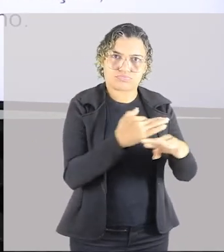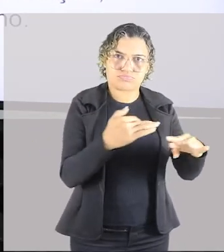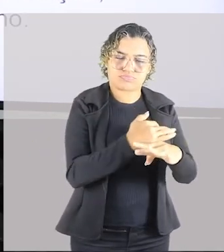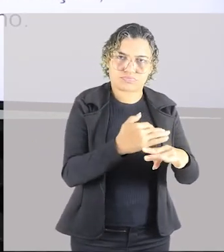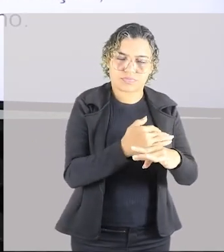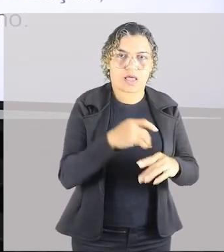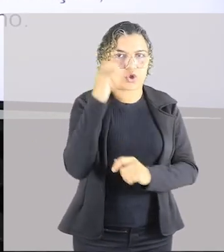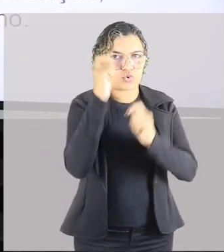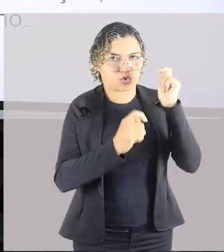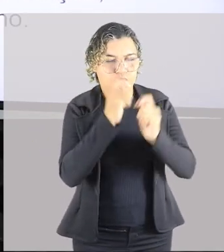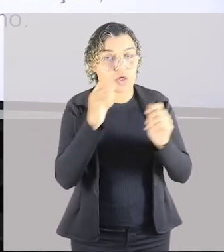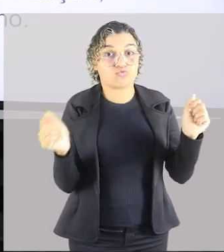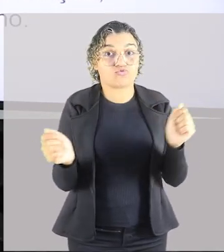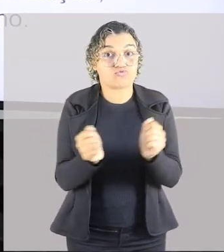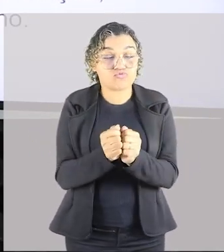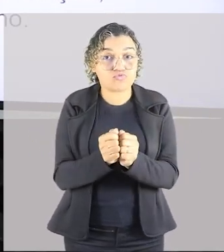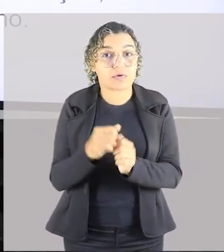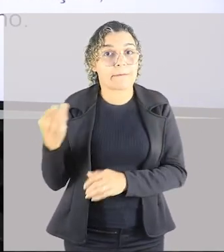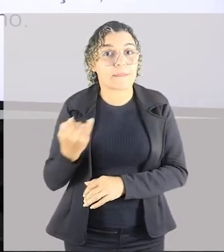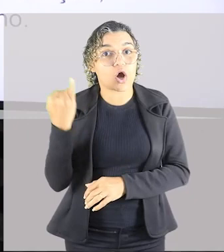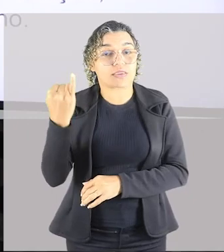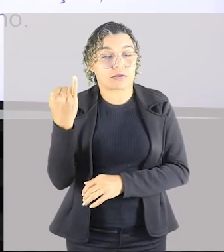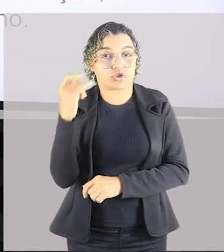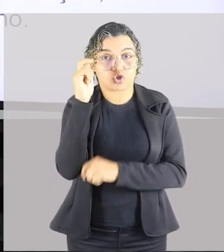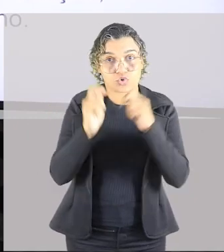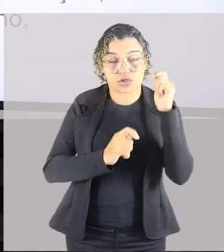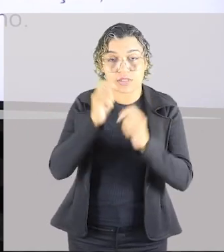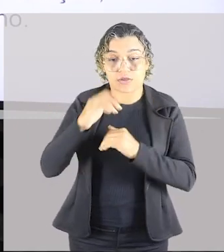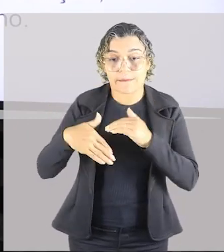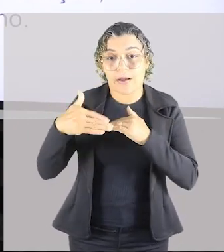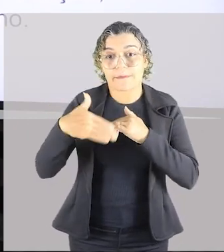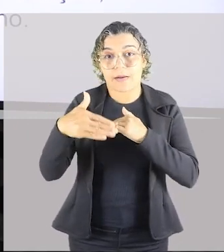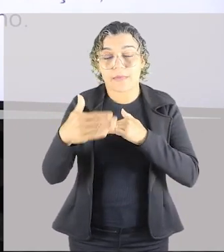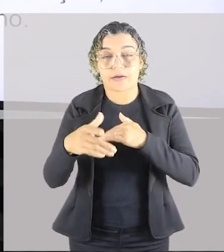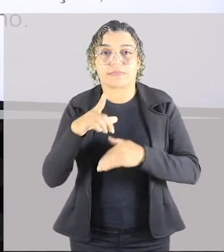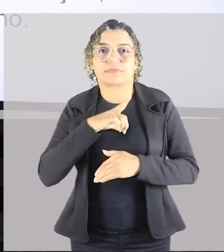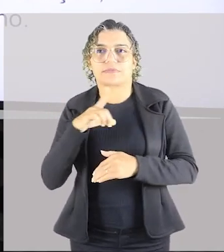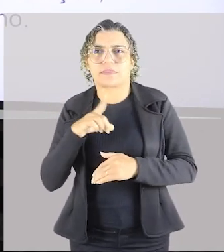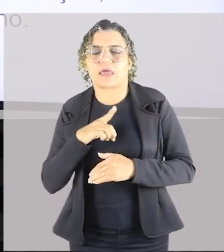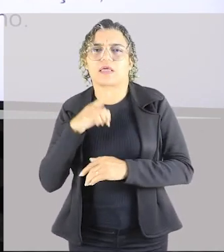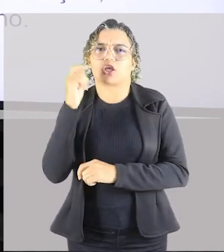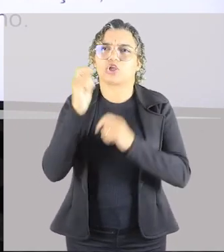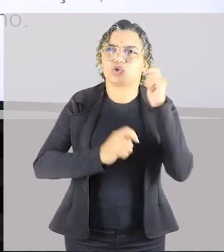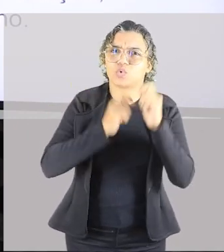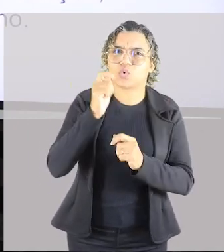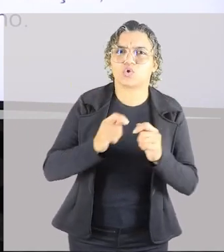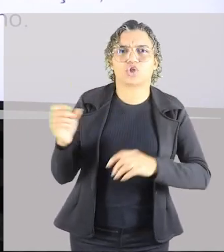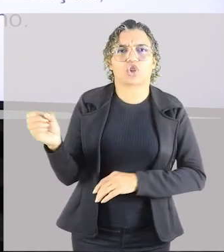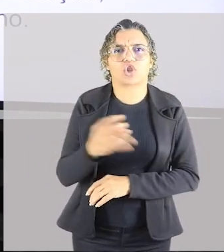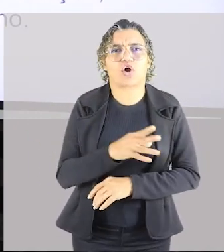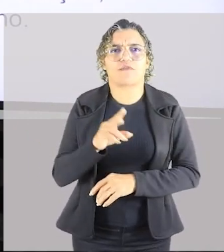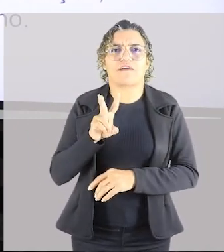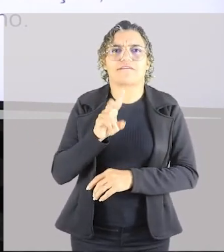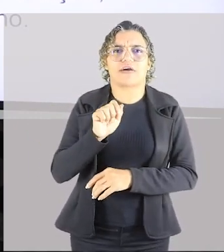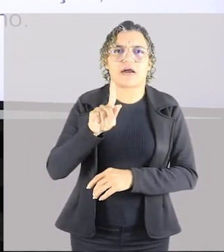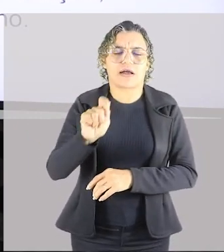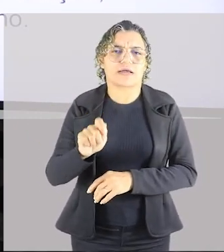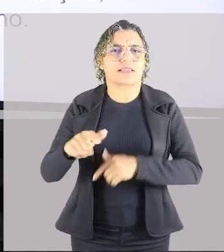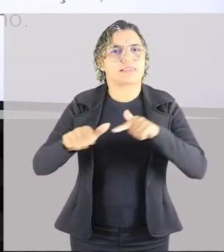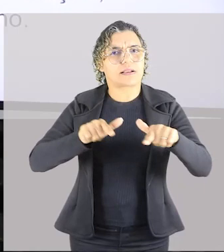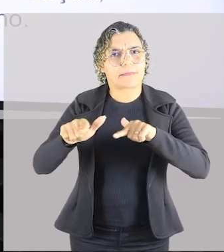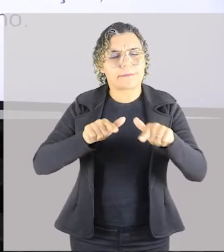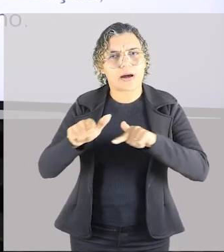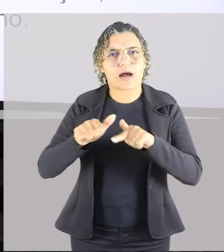rural. Andam de mãos dadas. O processo de industrialização traz indústrias, gera novos mercados, novos empregos, isso